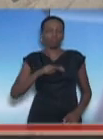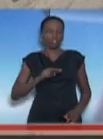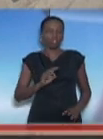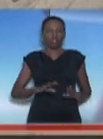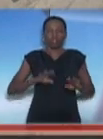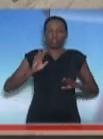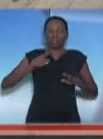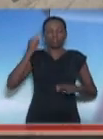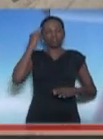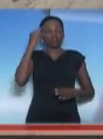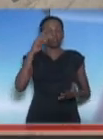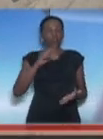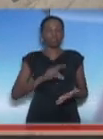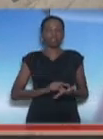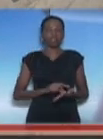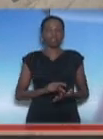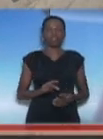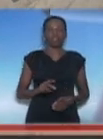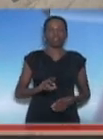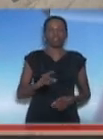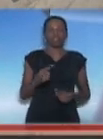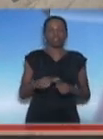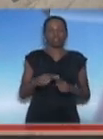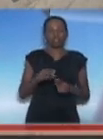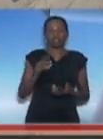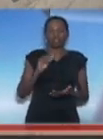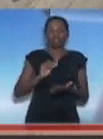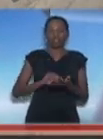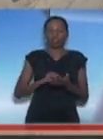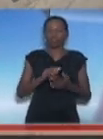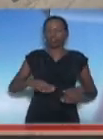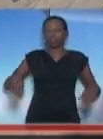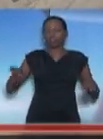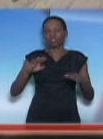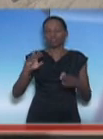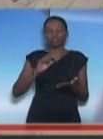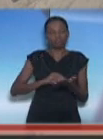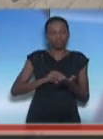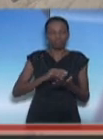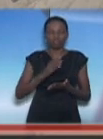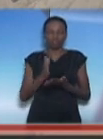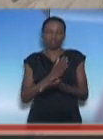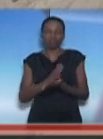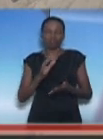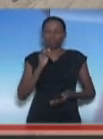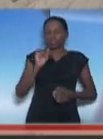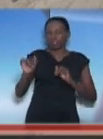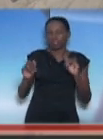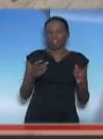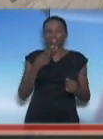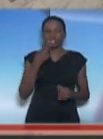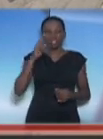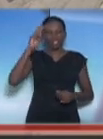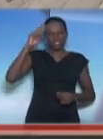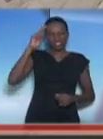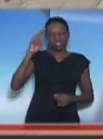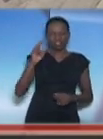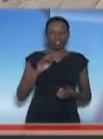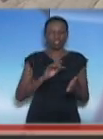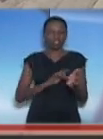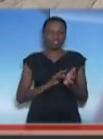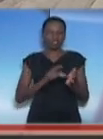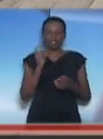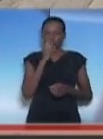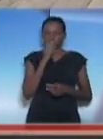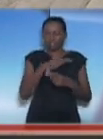confunde se é verdadeiro ou não, porque às vezes nós não temos todas as informações. Esses indivíduos vêm com uma história mirabolante, vêm com vários dados, e às vezes a